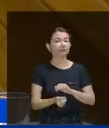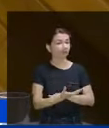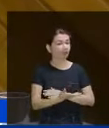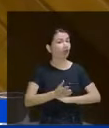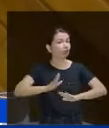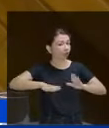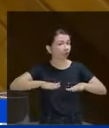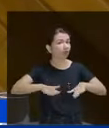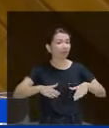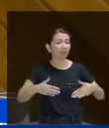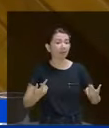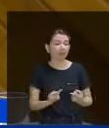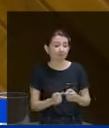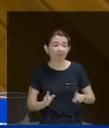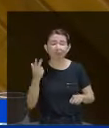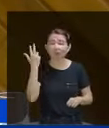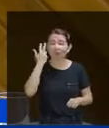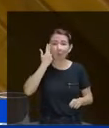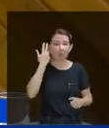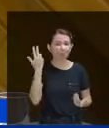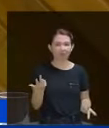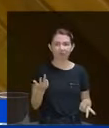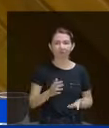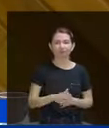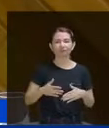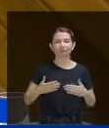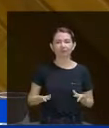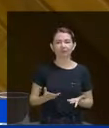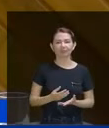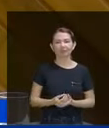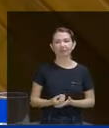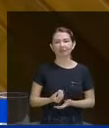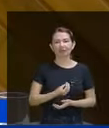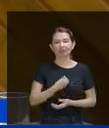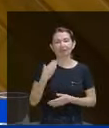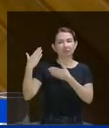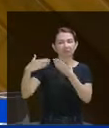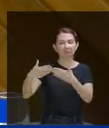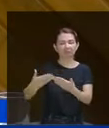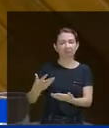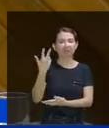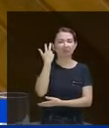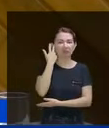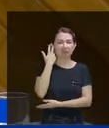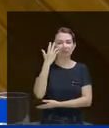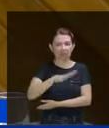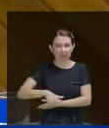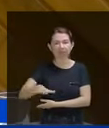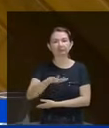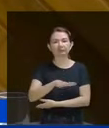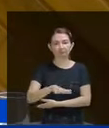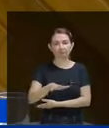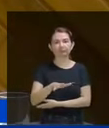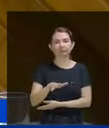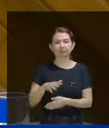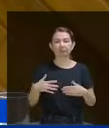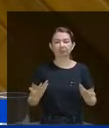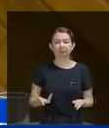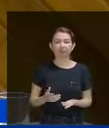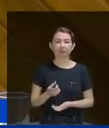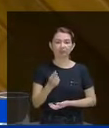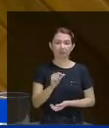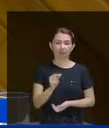fraude. Mas, em se tratando de candidata que não possuía vasta vida pregressa no âmbito de política local e que dispunha de poucos